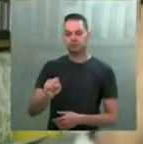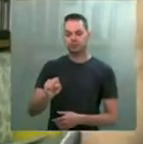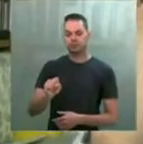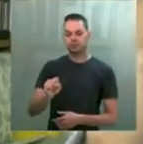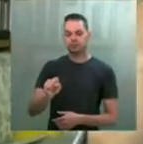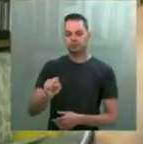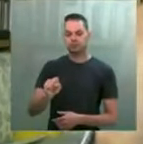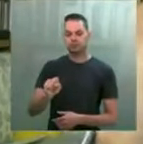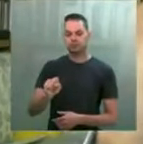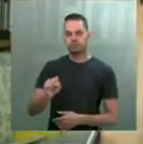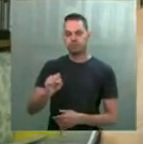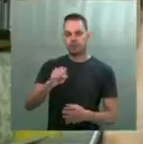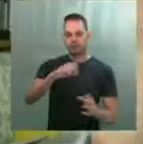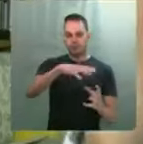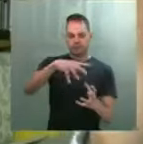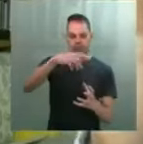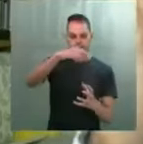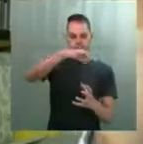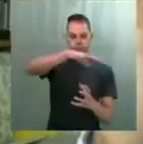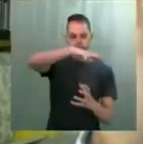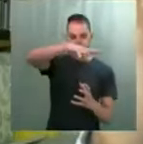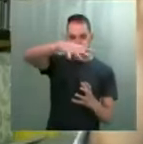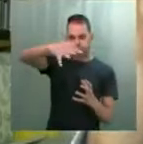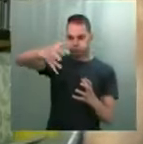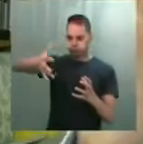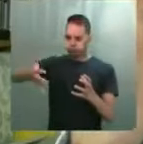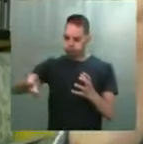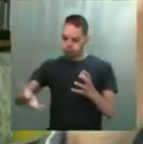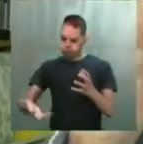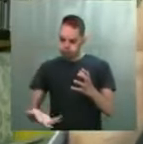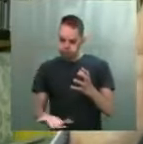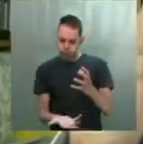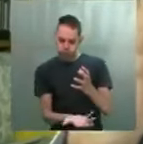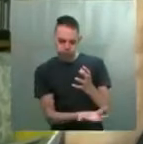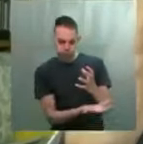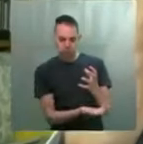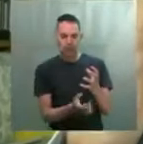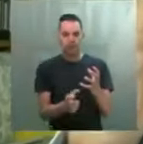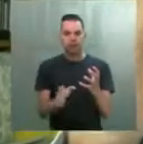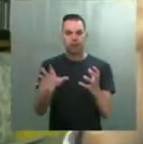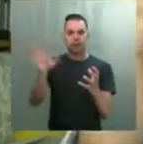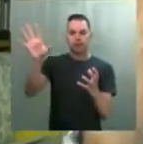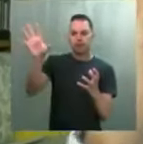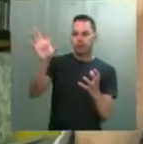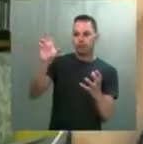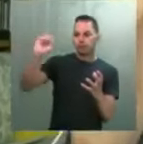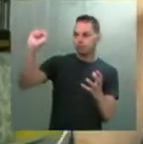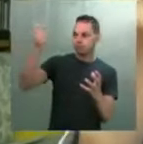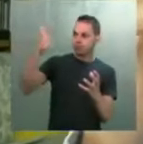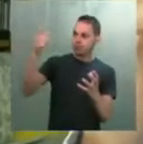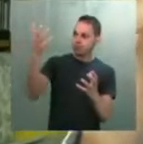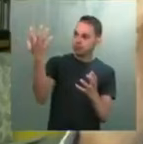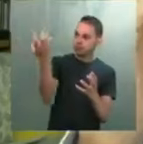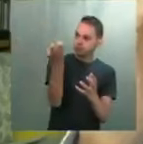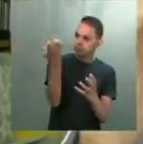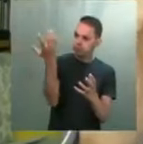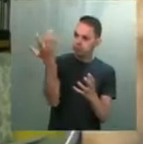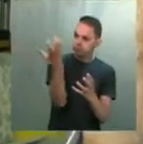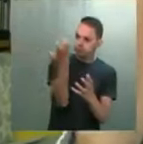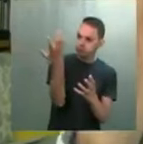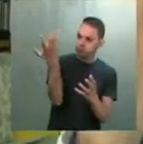do efeito estufa. Esses são os gases que absorvem radiação do Sol e nos